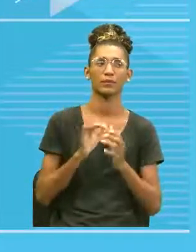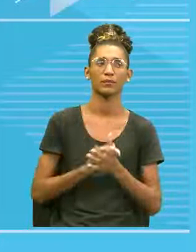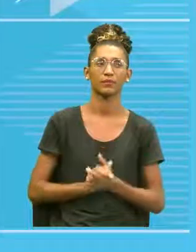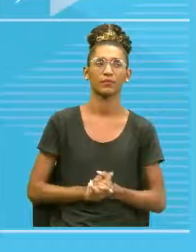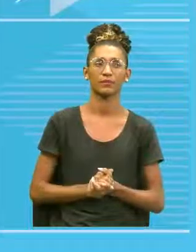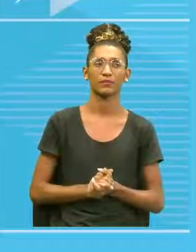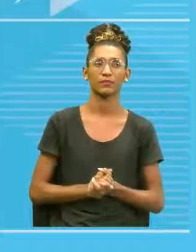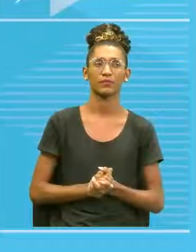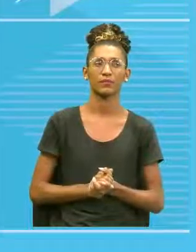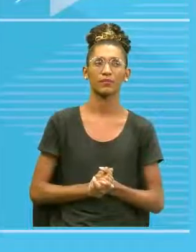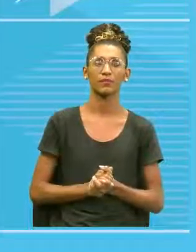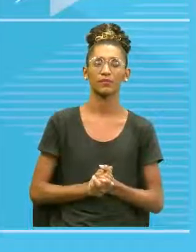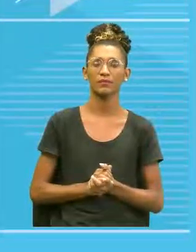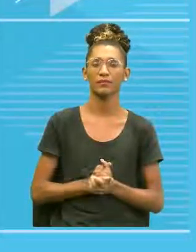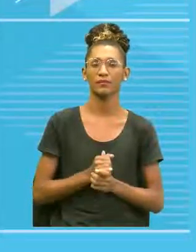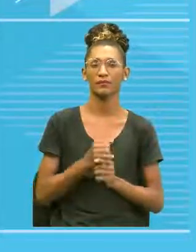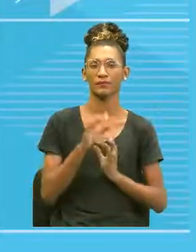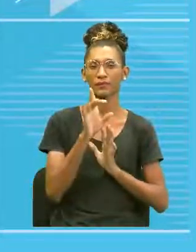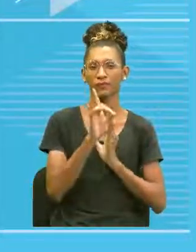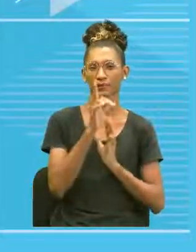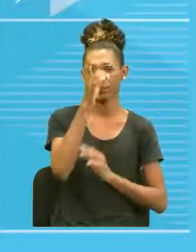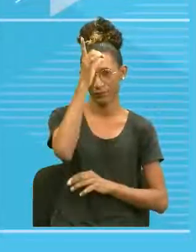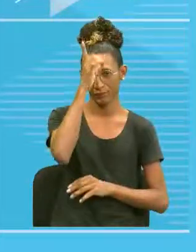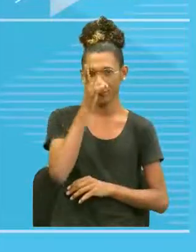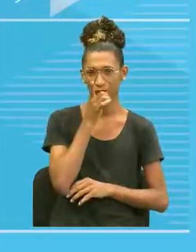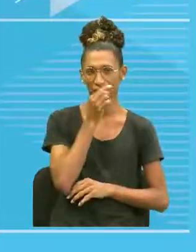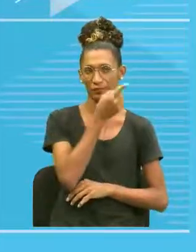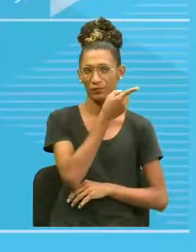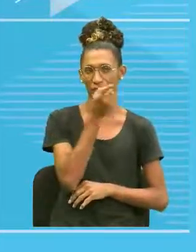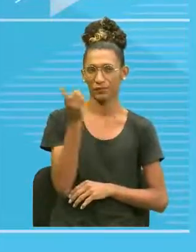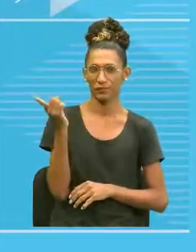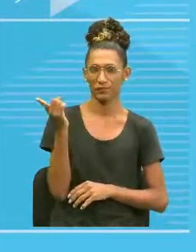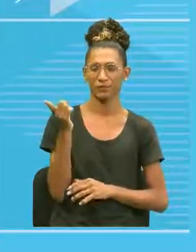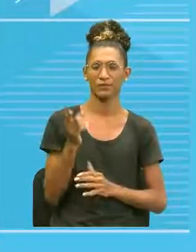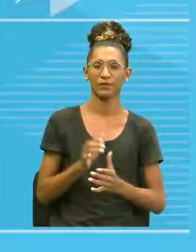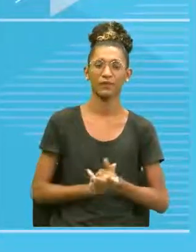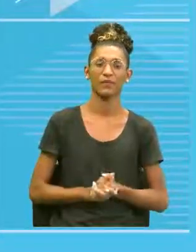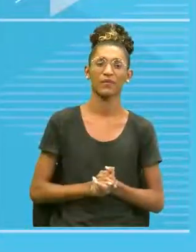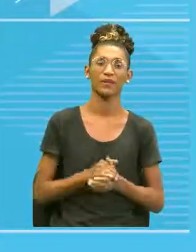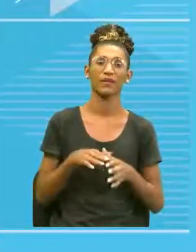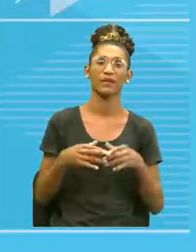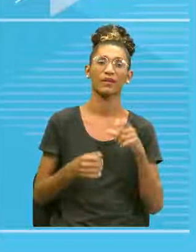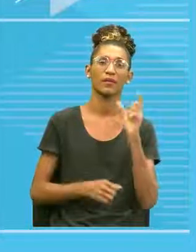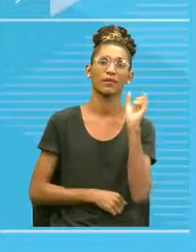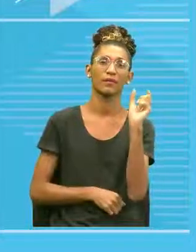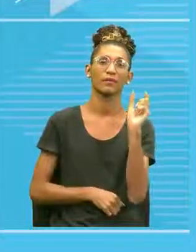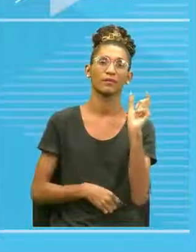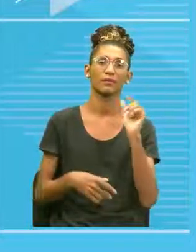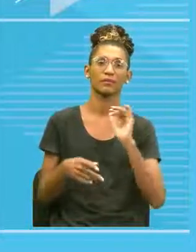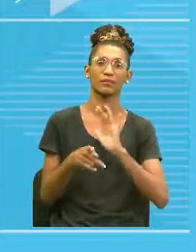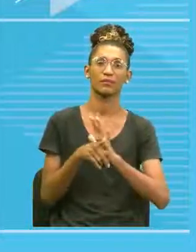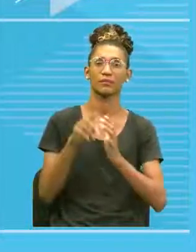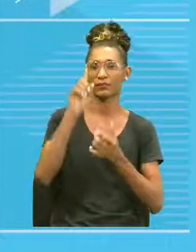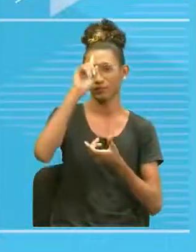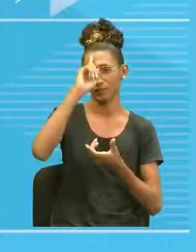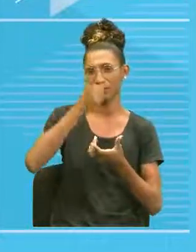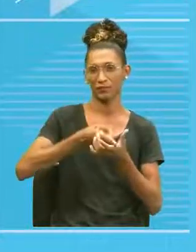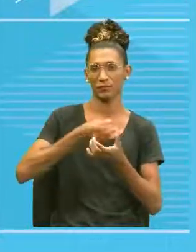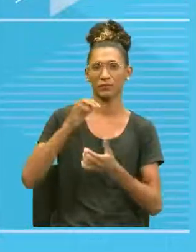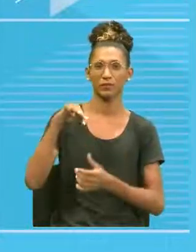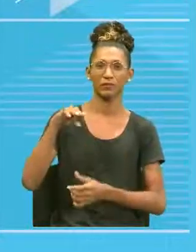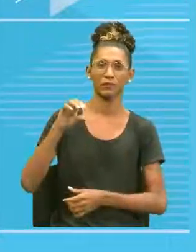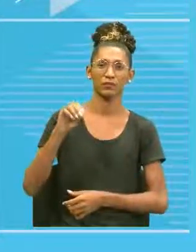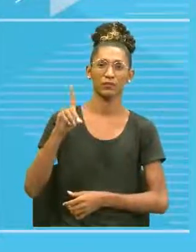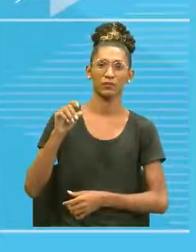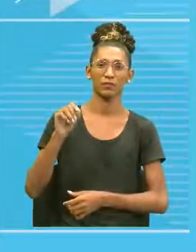extra-teto pluscuamperfecto tá a palavra do indicativo né o modo é o